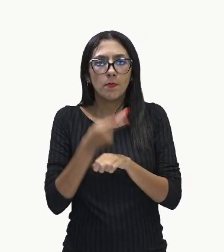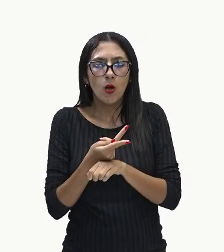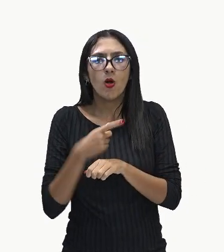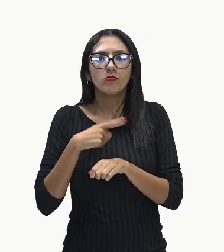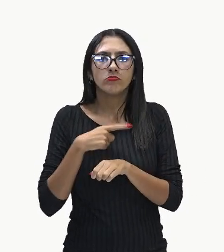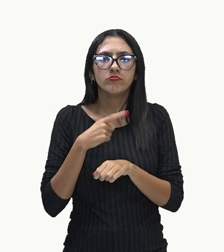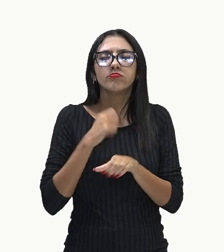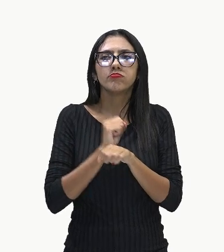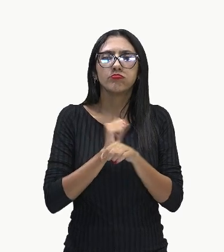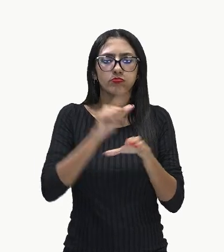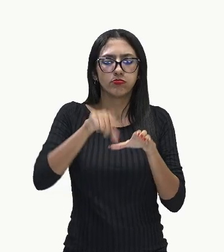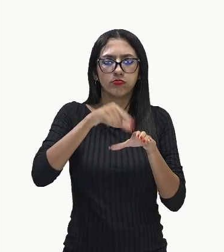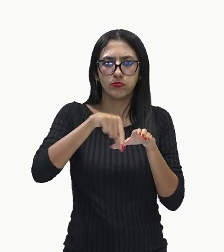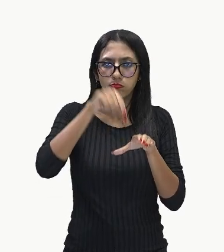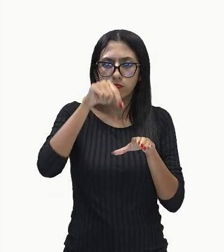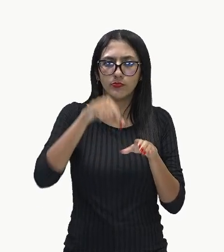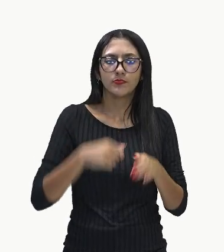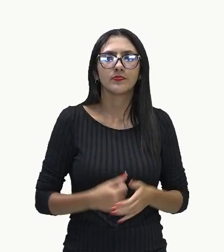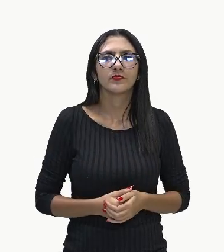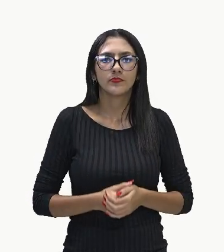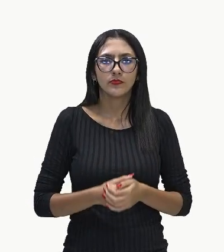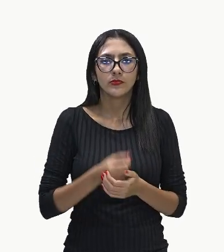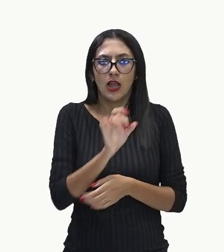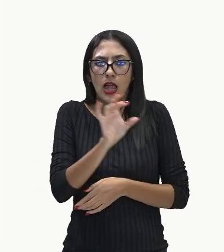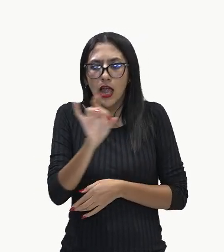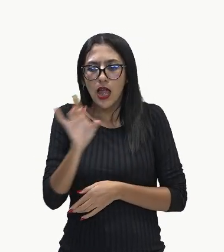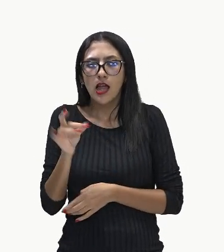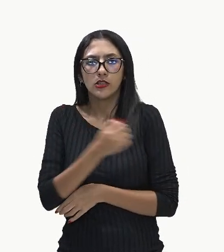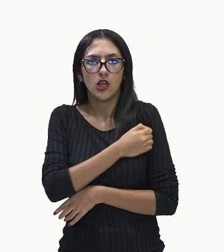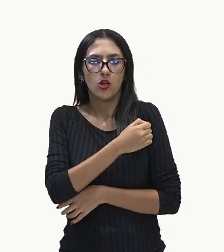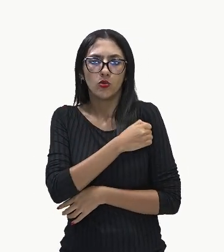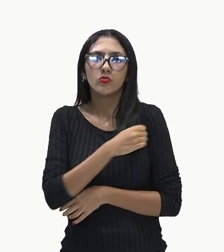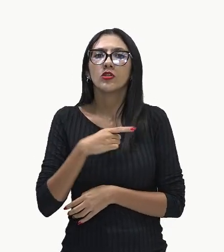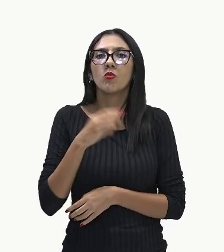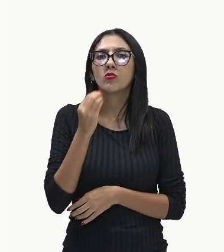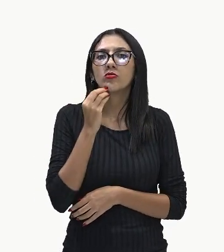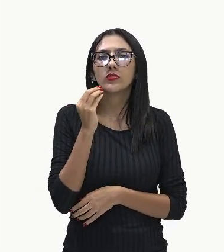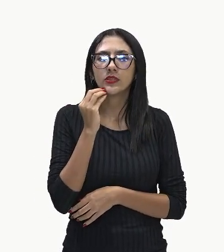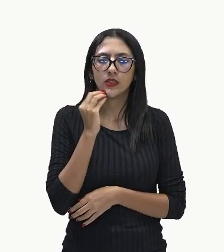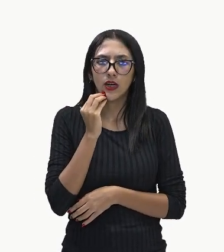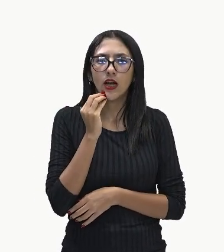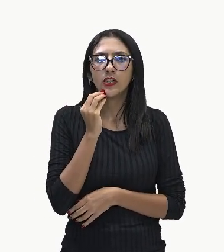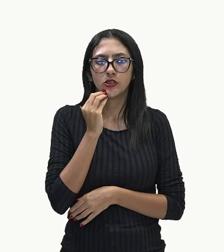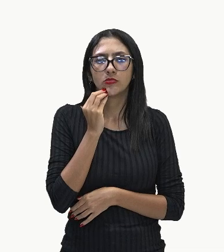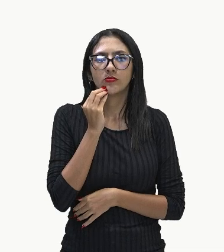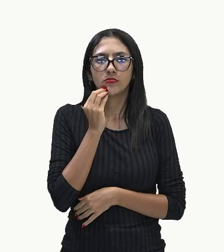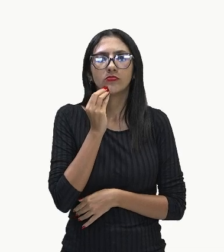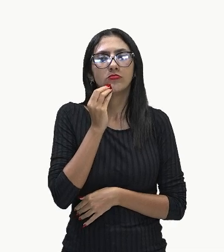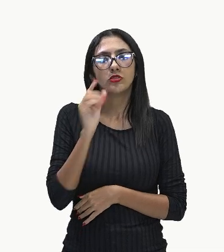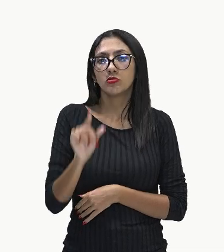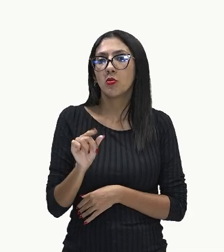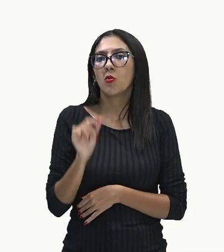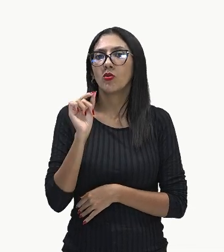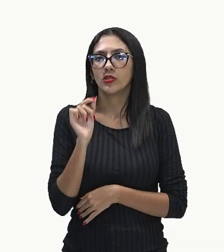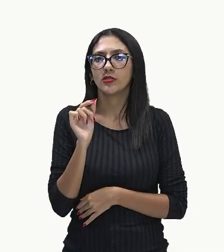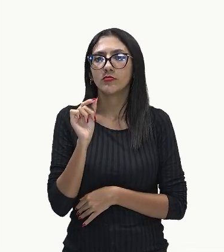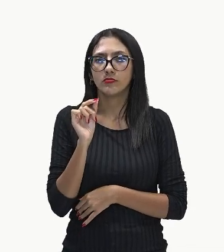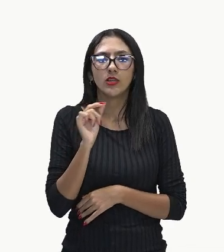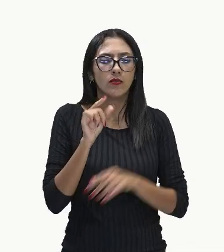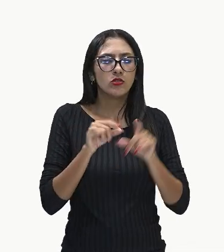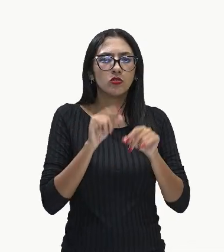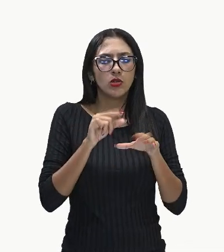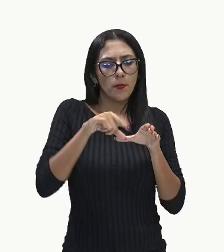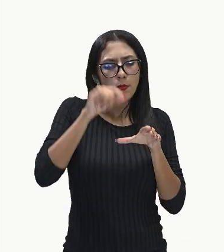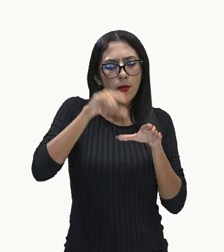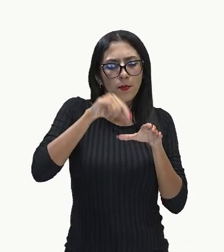bom? Então, cada aluno vai ter um número de 1 a 300, e aí o professor irá sortear 30 números de dentro da